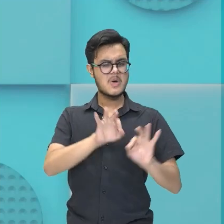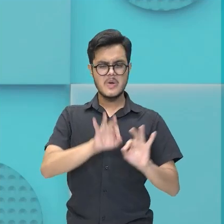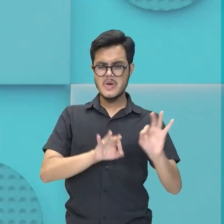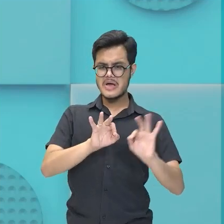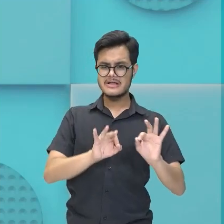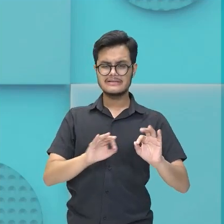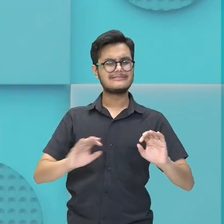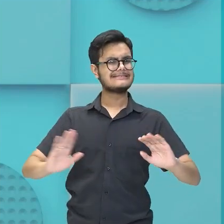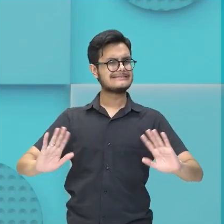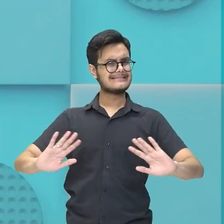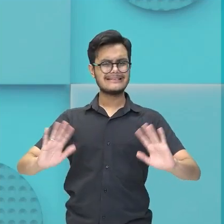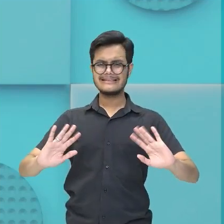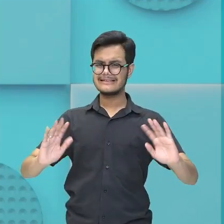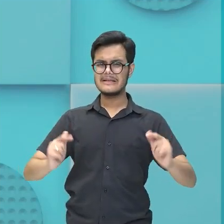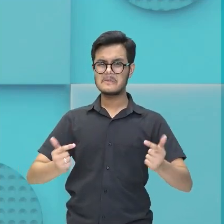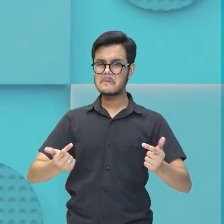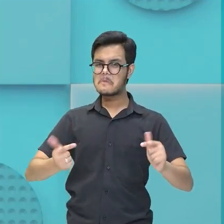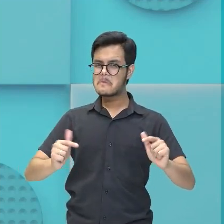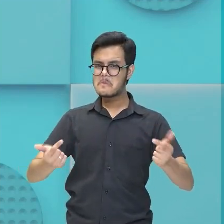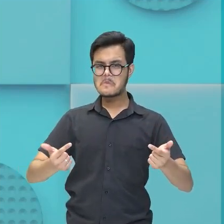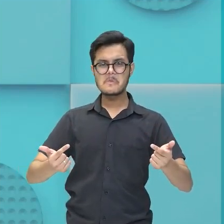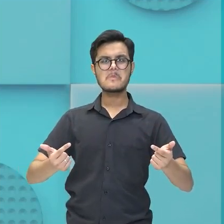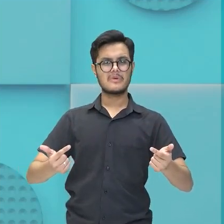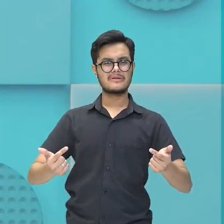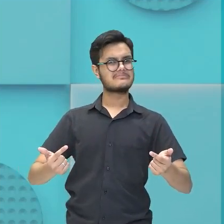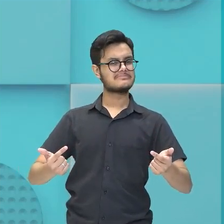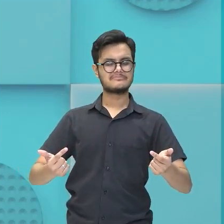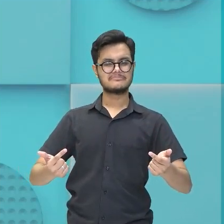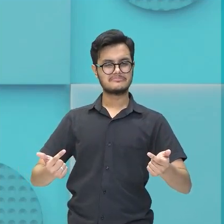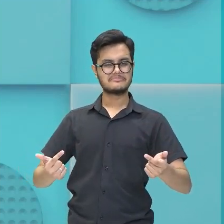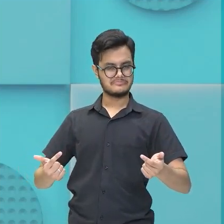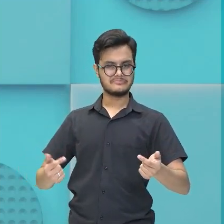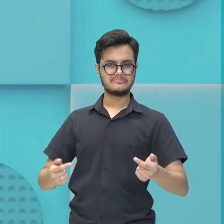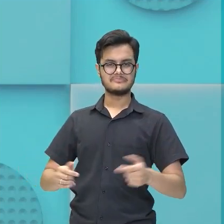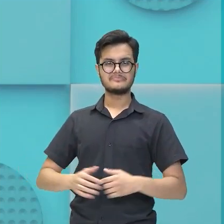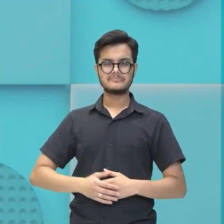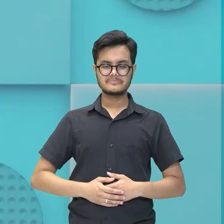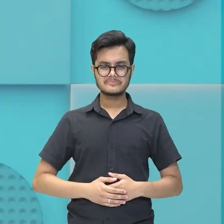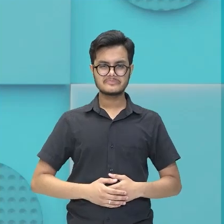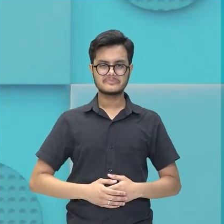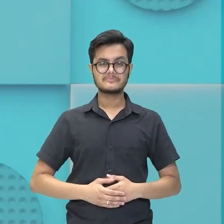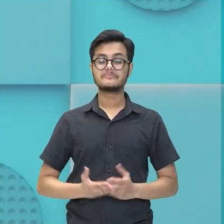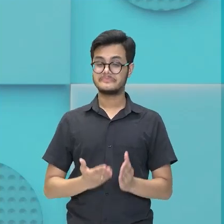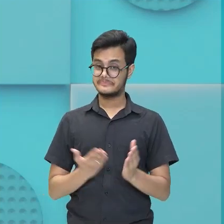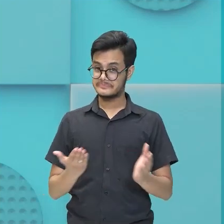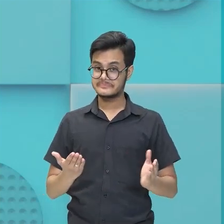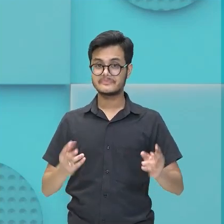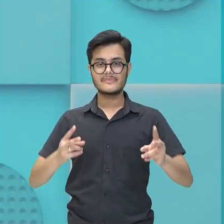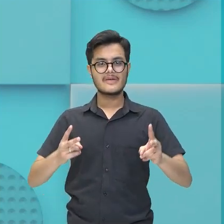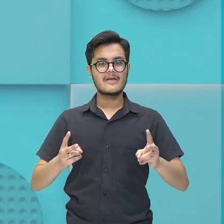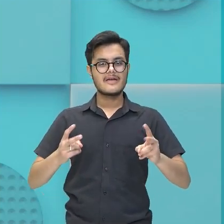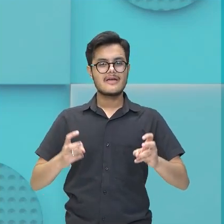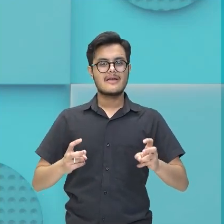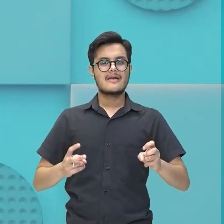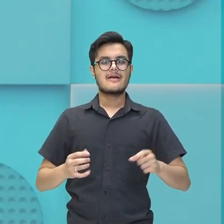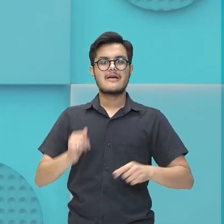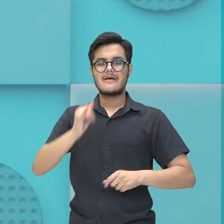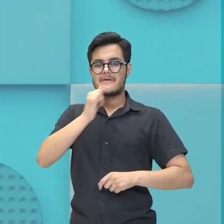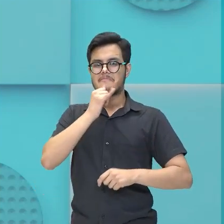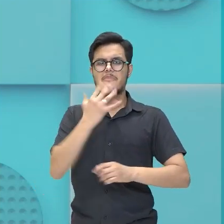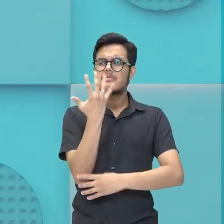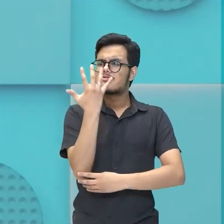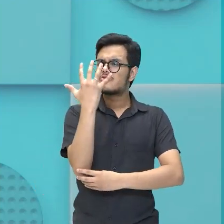que traga um conforto térmico por meio da presença de árvores. Então, você pode perceber em um local que você tem muitas